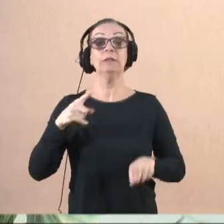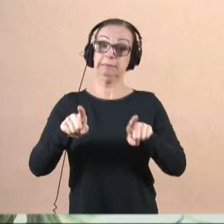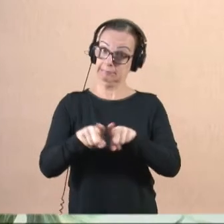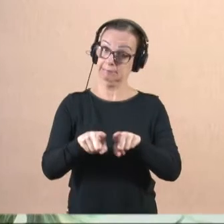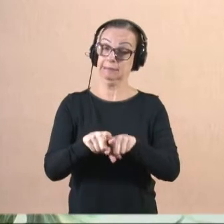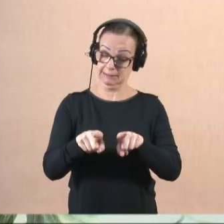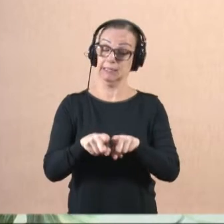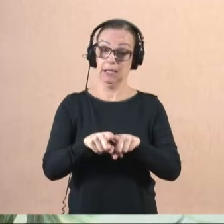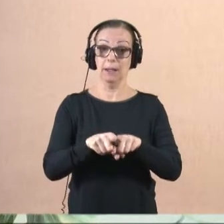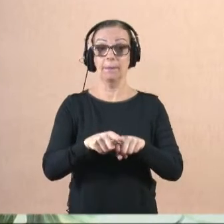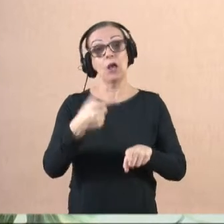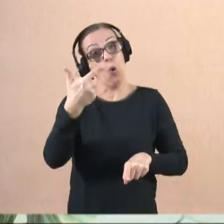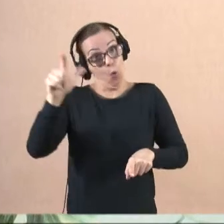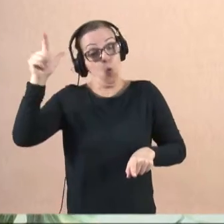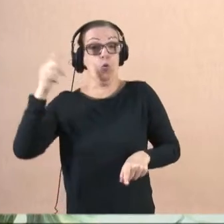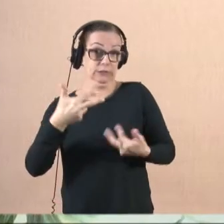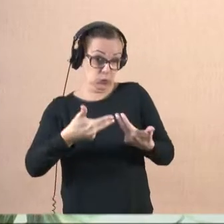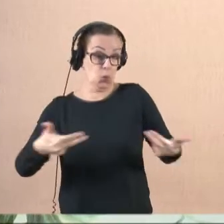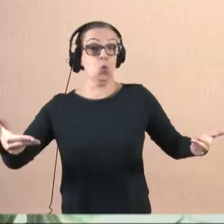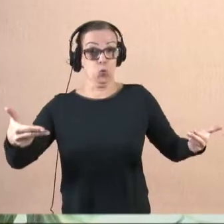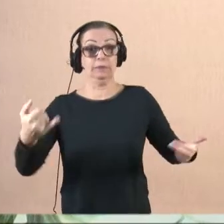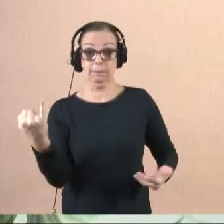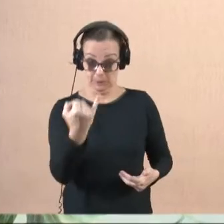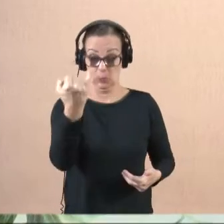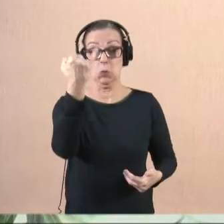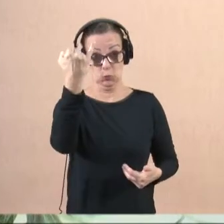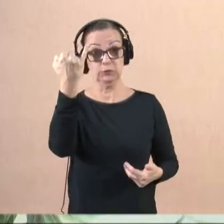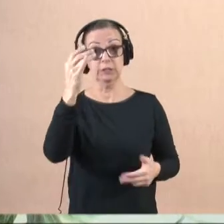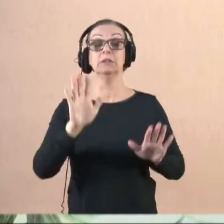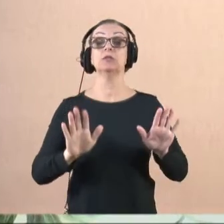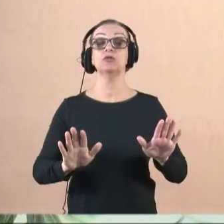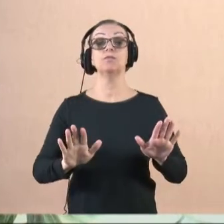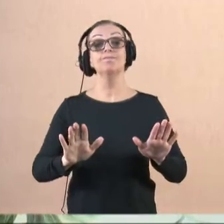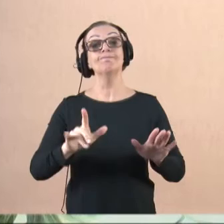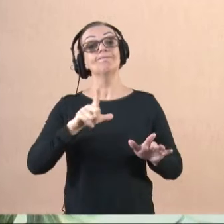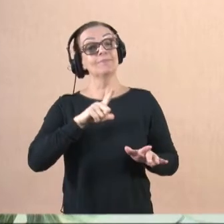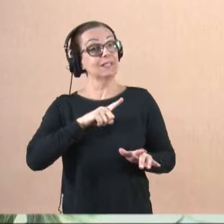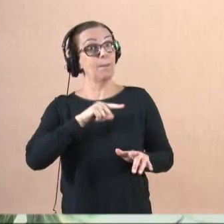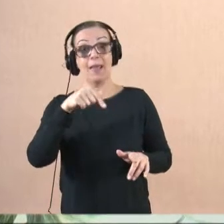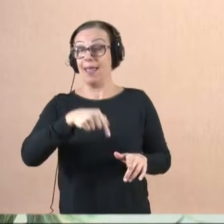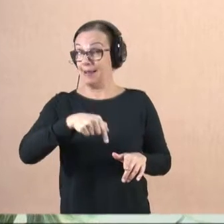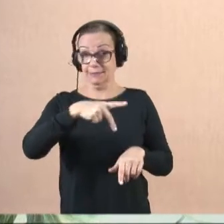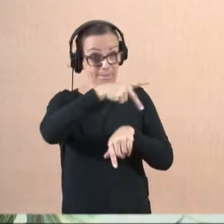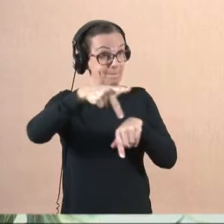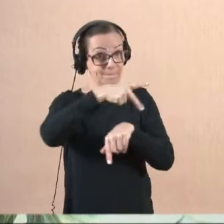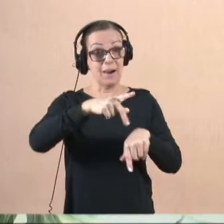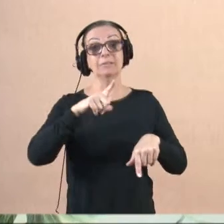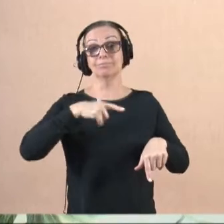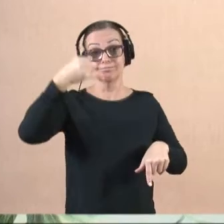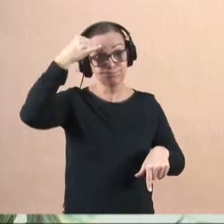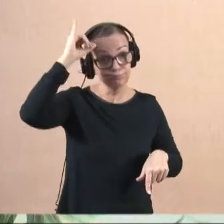de outra leque dos fatores como grande país agropecuário